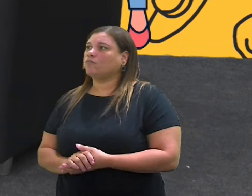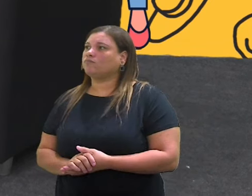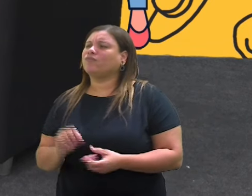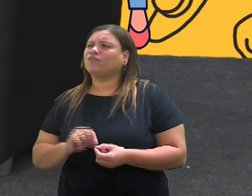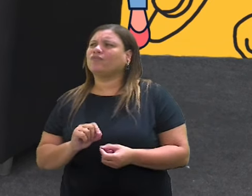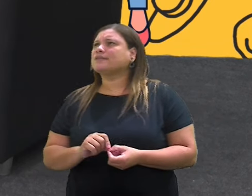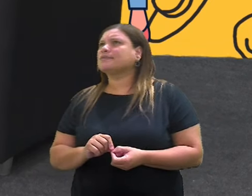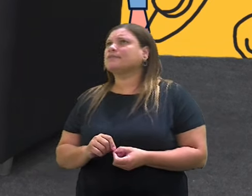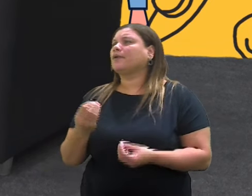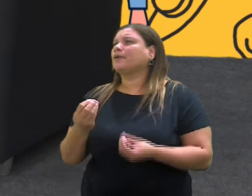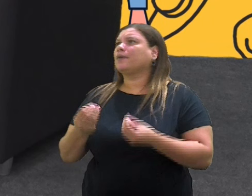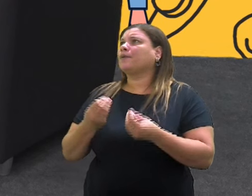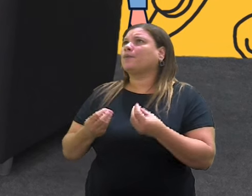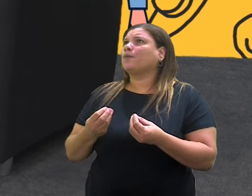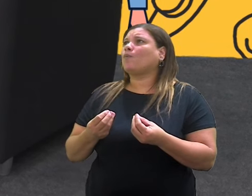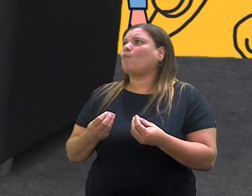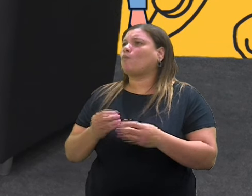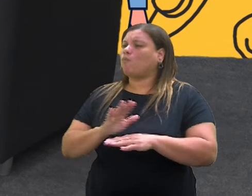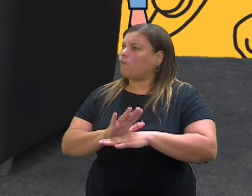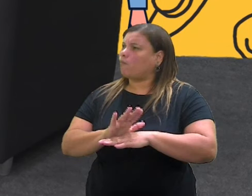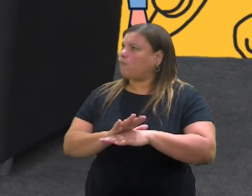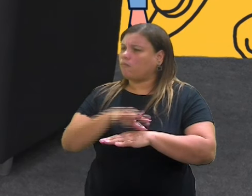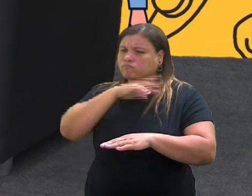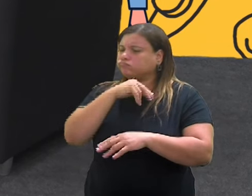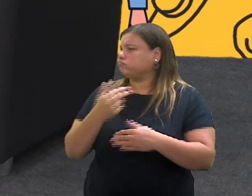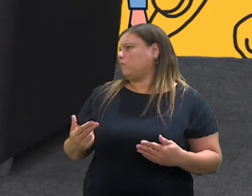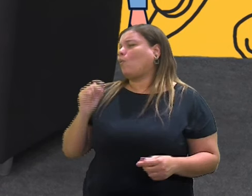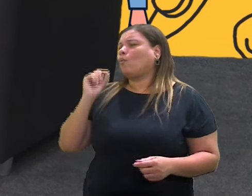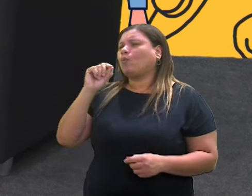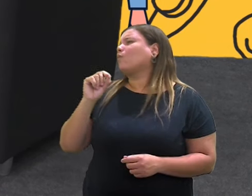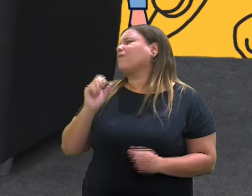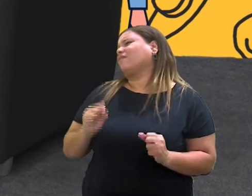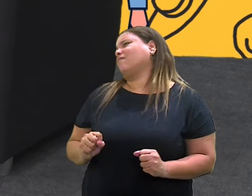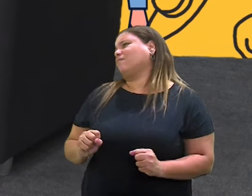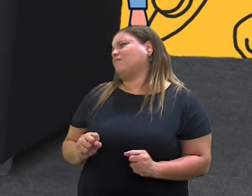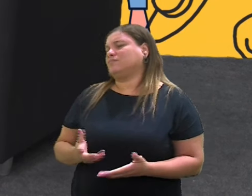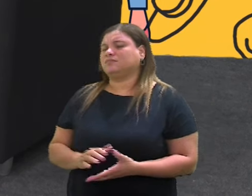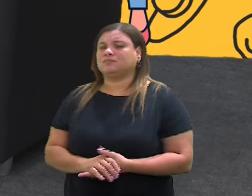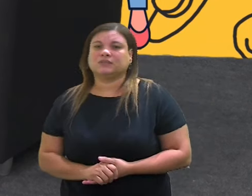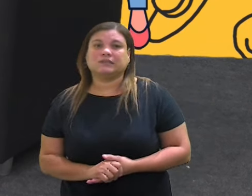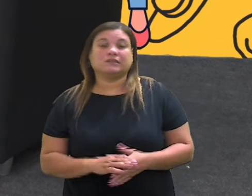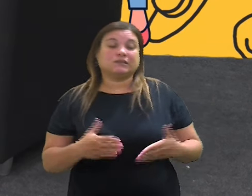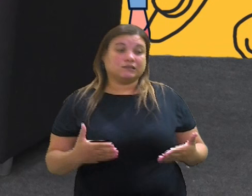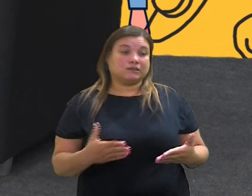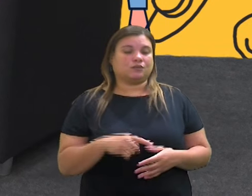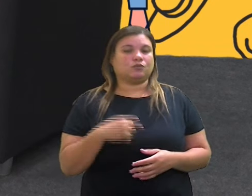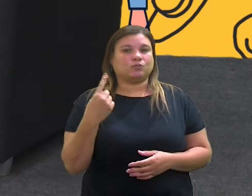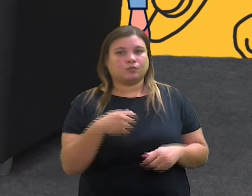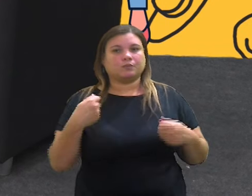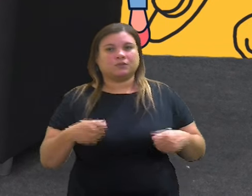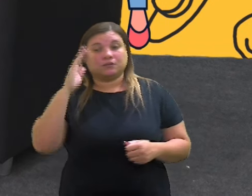animais? Olha, acho que cada vez mais entender que esses animais eles precisam de cuidado e